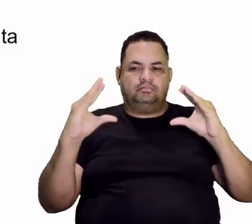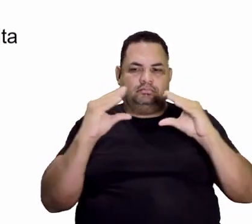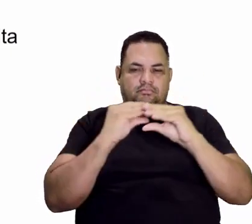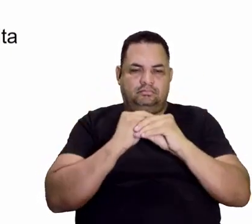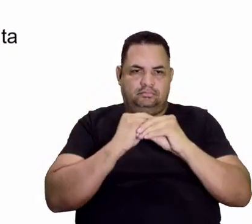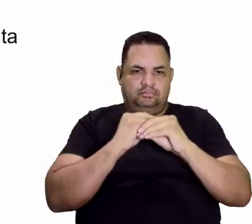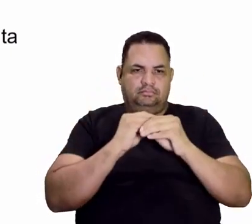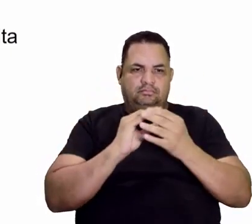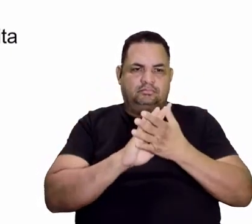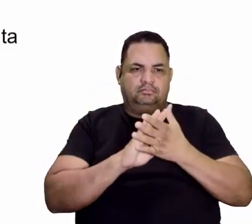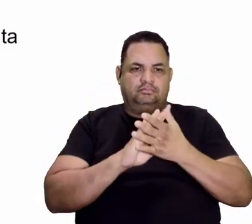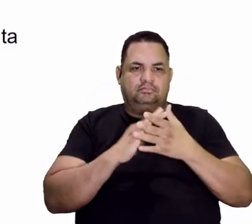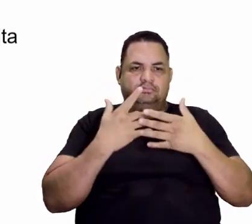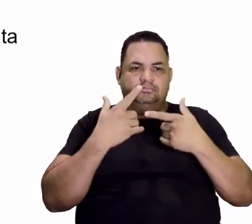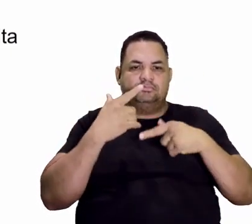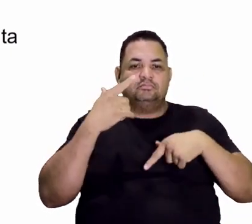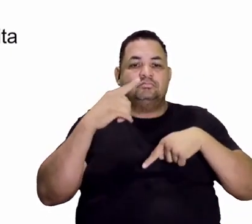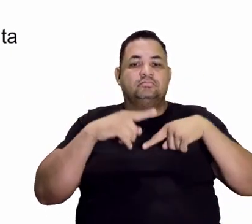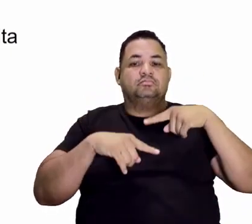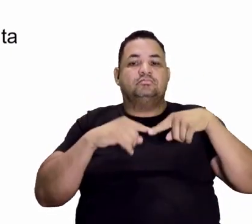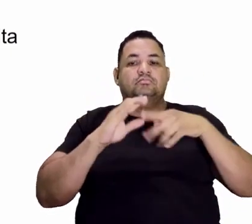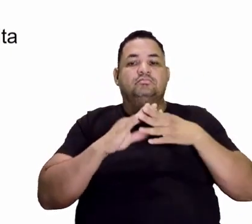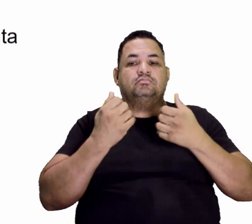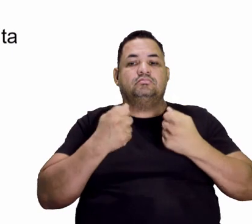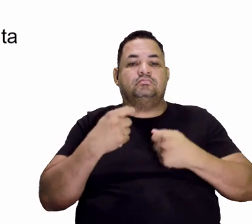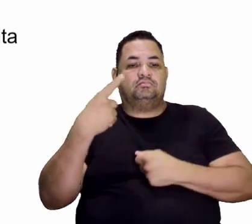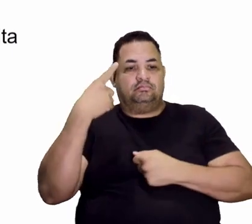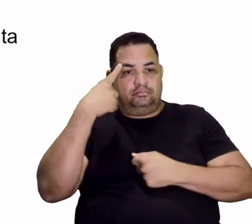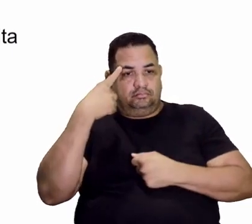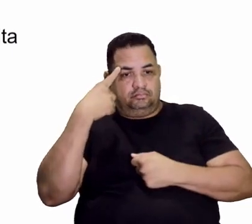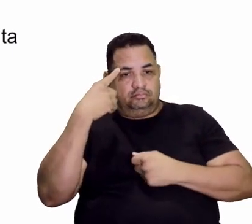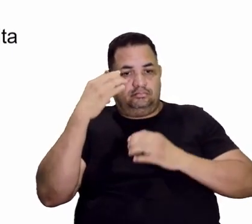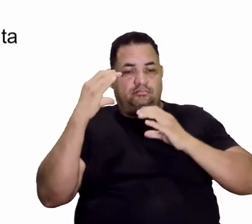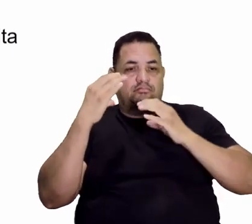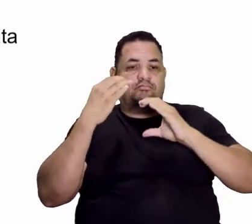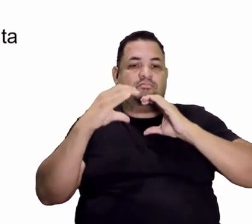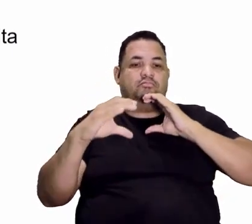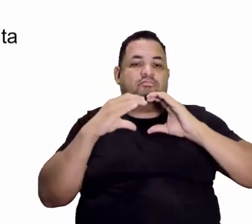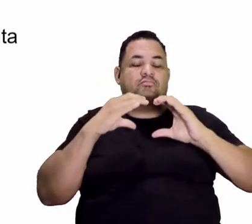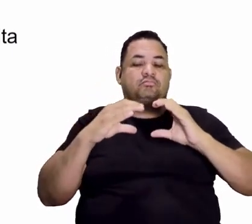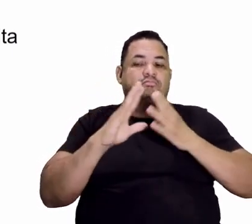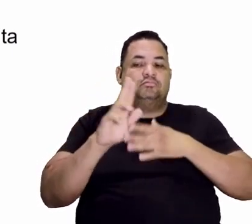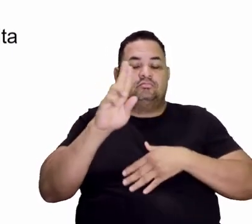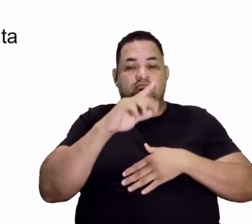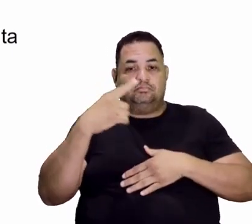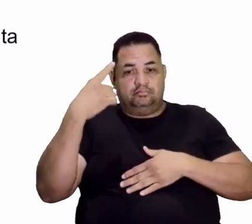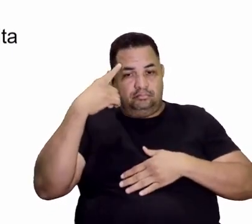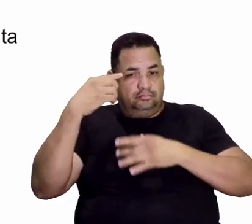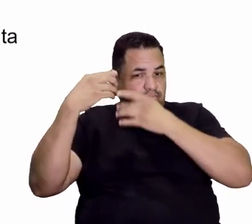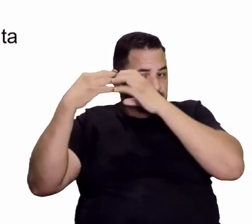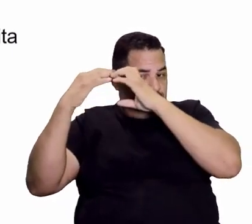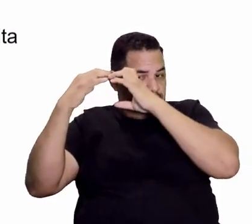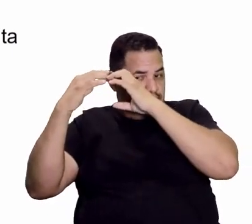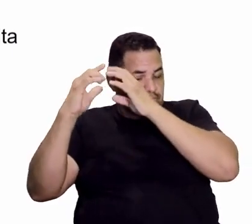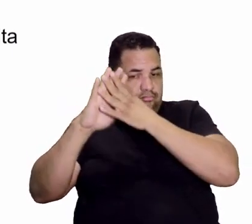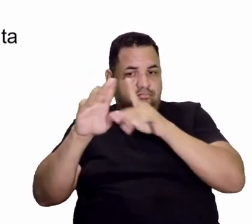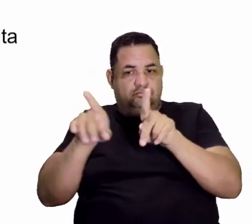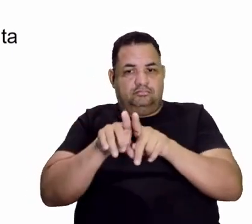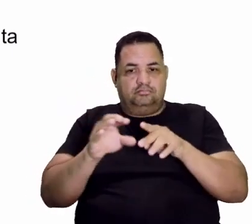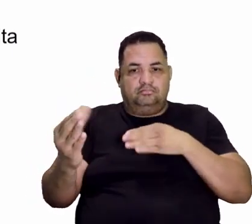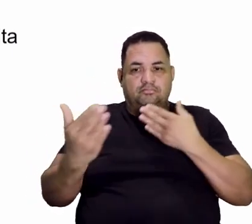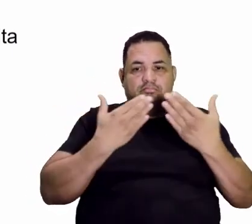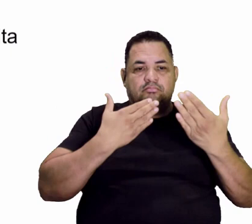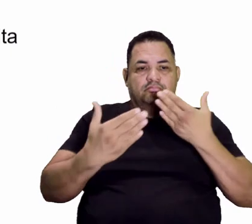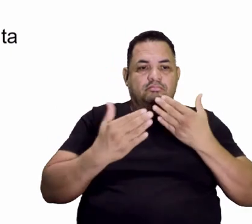Resumidamente, breve, a linguagem é um instrumento que nos permite pensar e comunicar o pensamento. Também